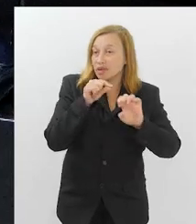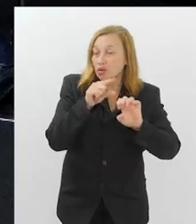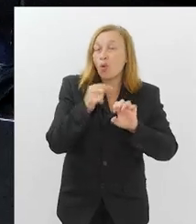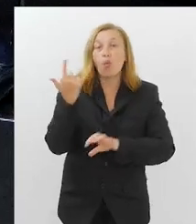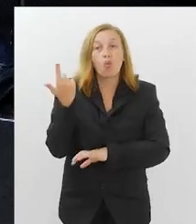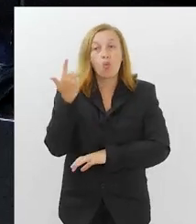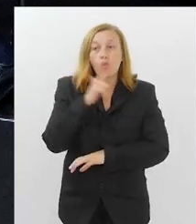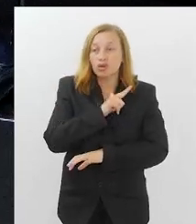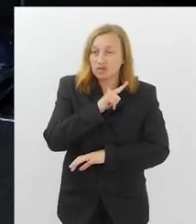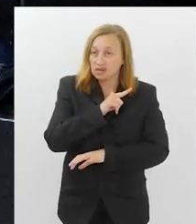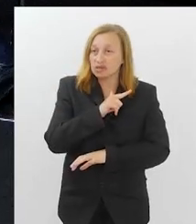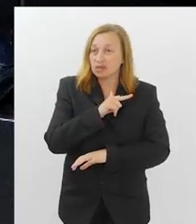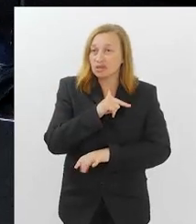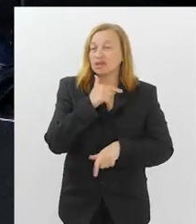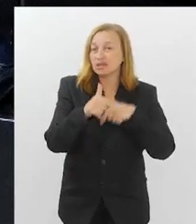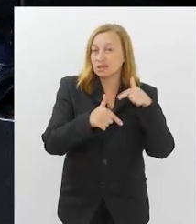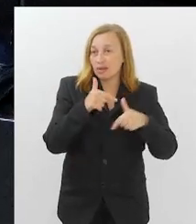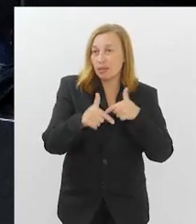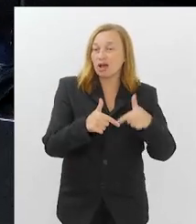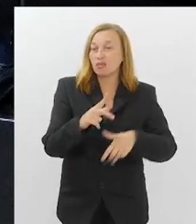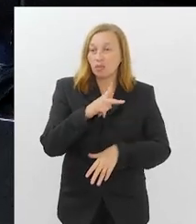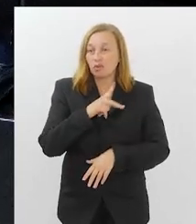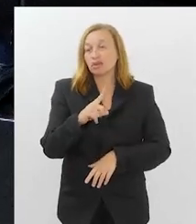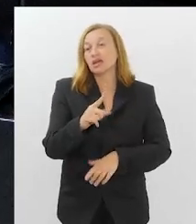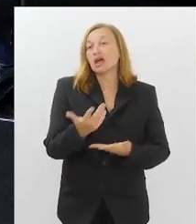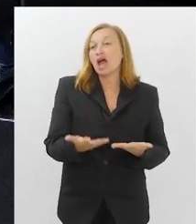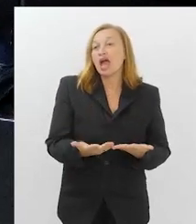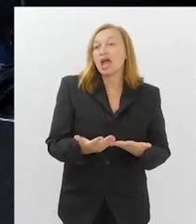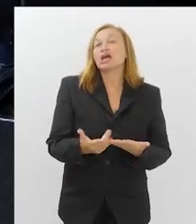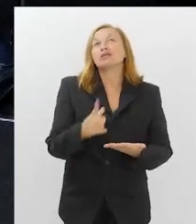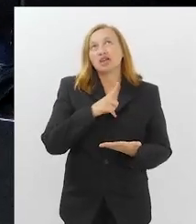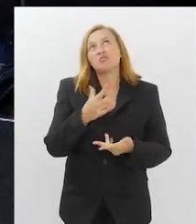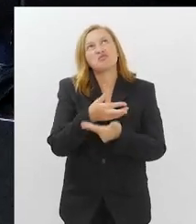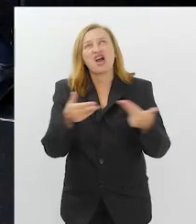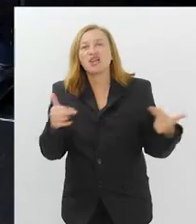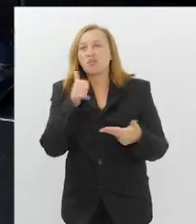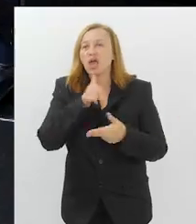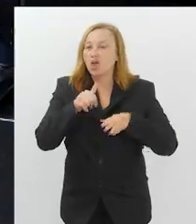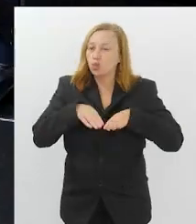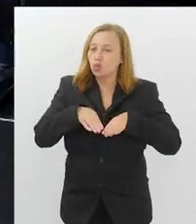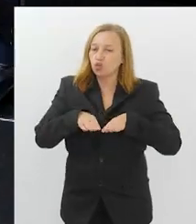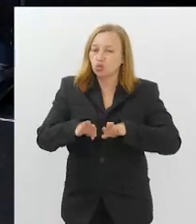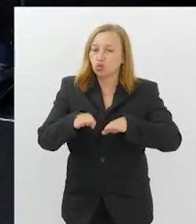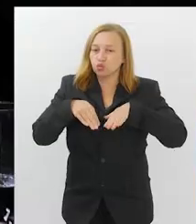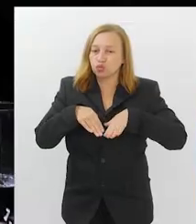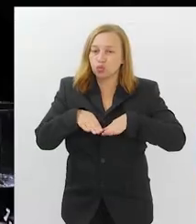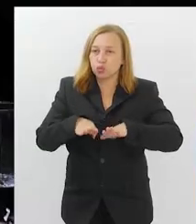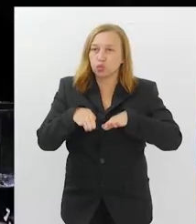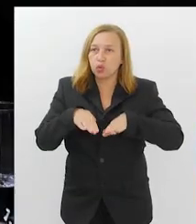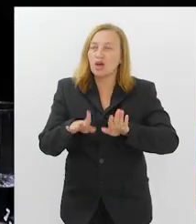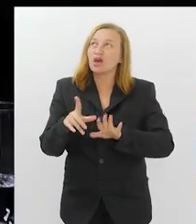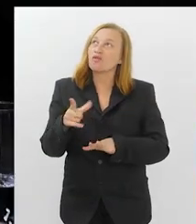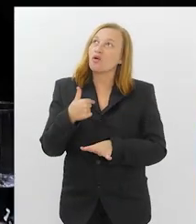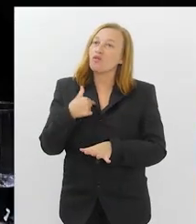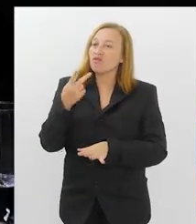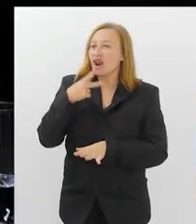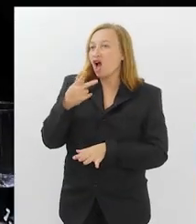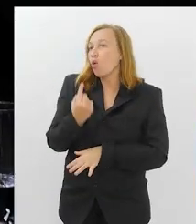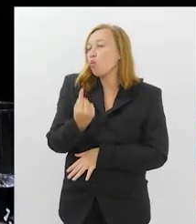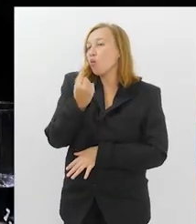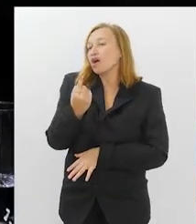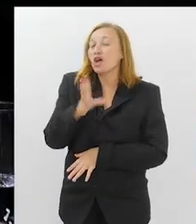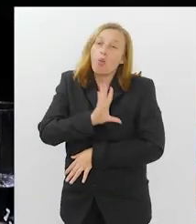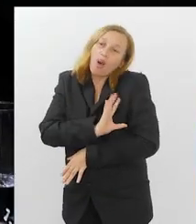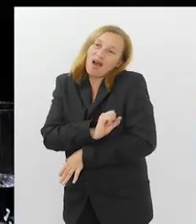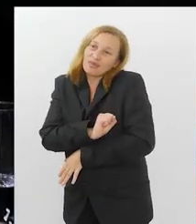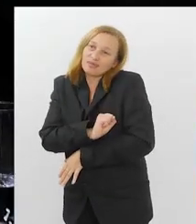ela consiga tocar o seu próprio negócio. Nós já temos muitas mulheres que são costureiras, que, tá, eu vou citar aqui uma que eu